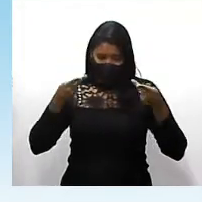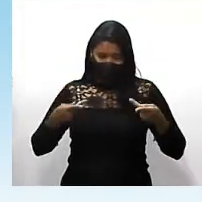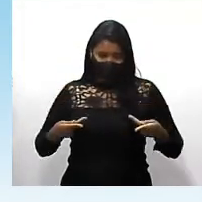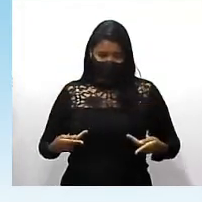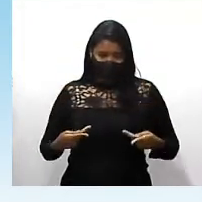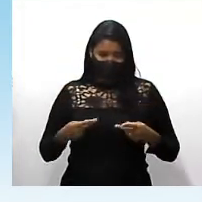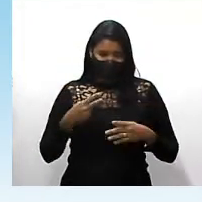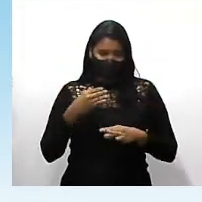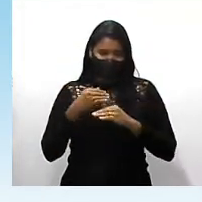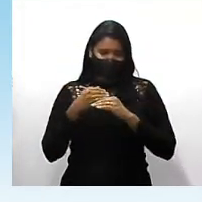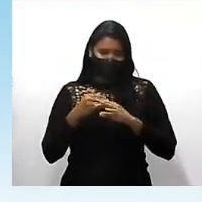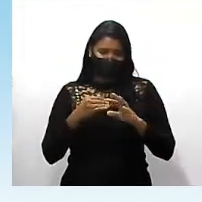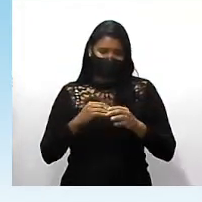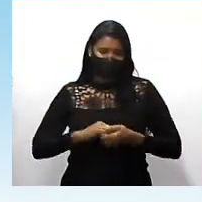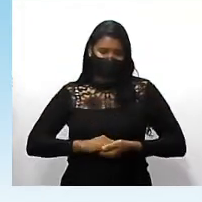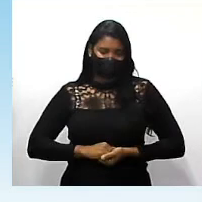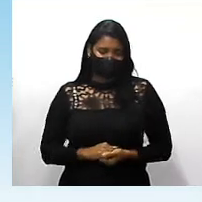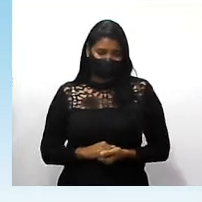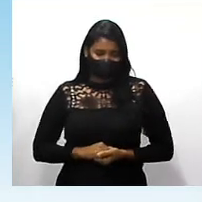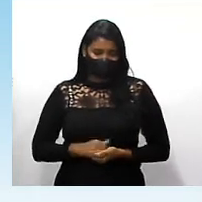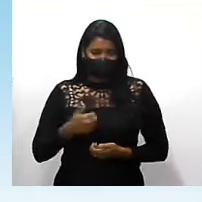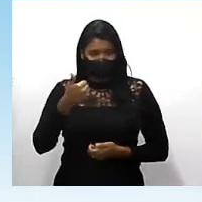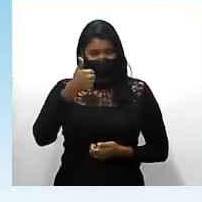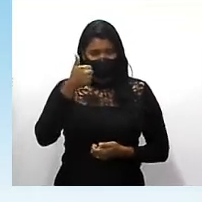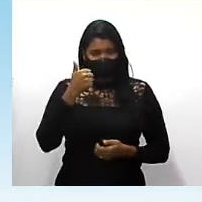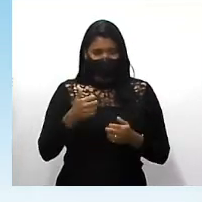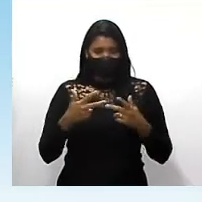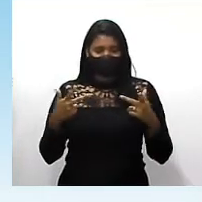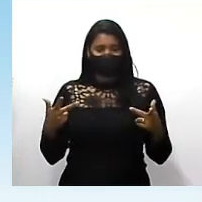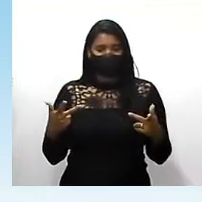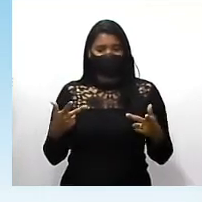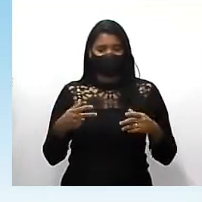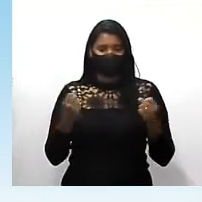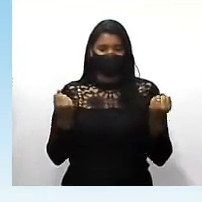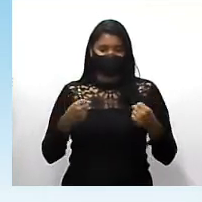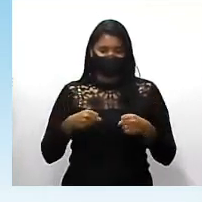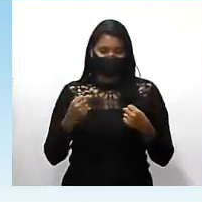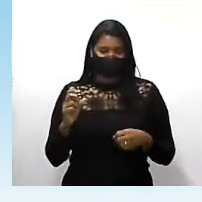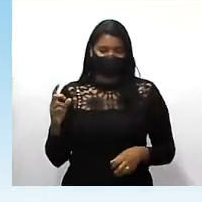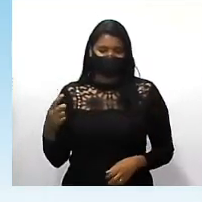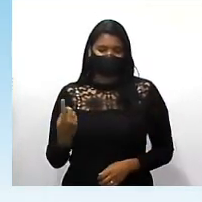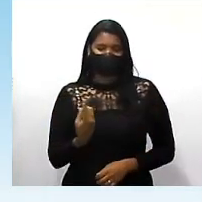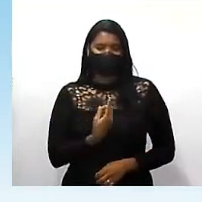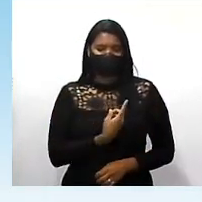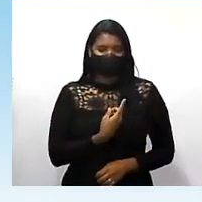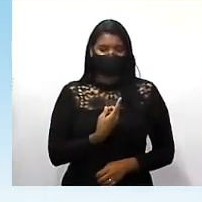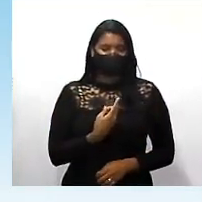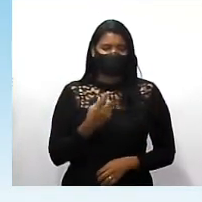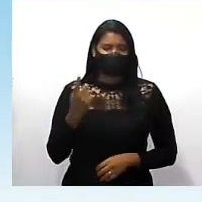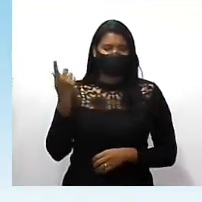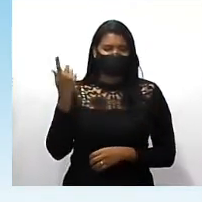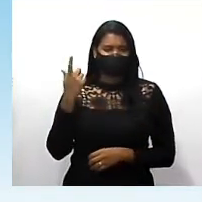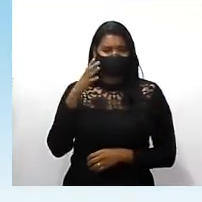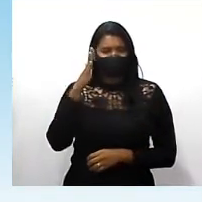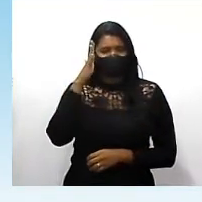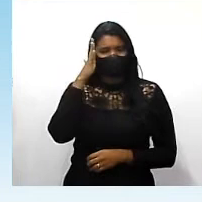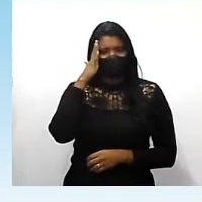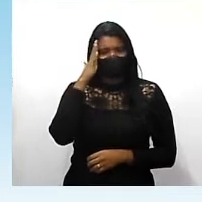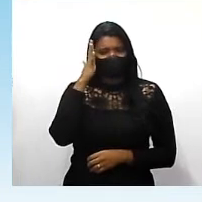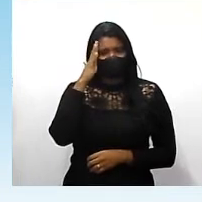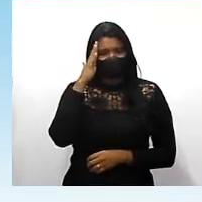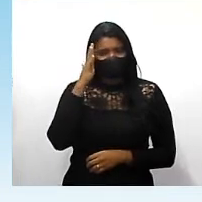assim por diante. Então vamos lá. Primeira coisa que é necessário que nós pensemos, que nós venhamos